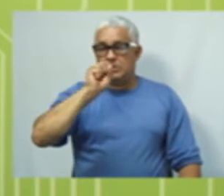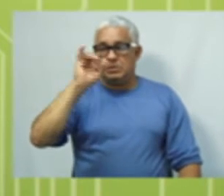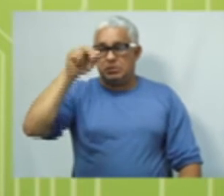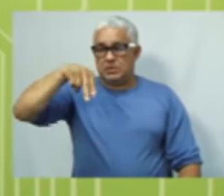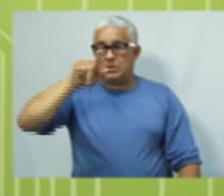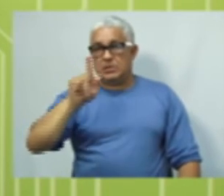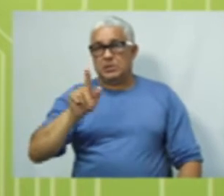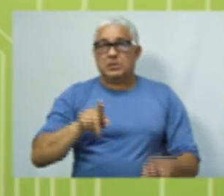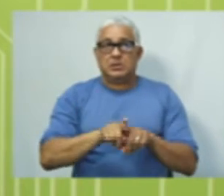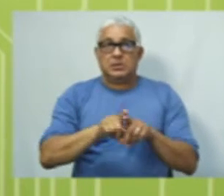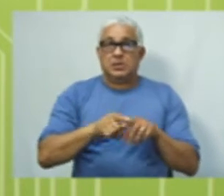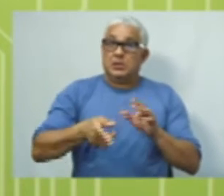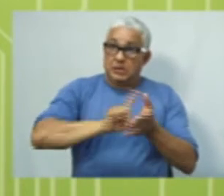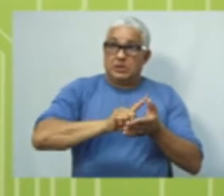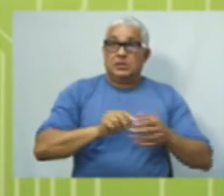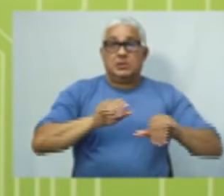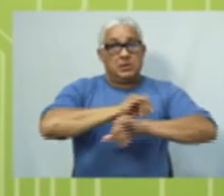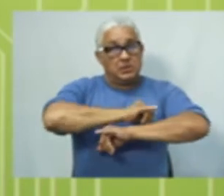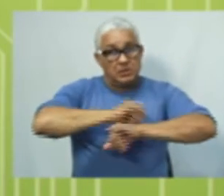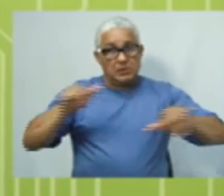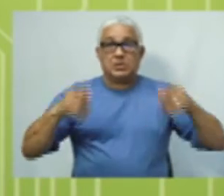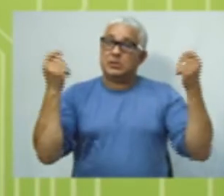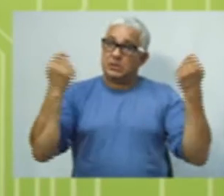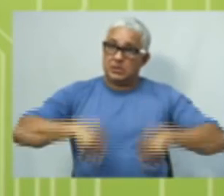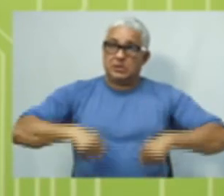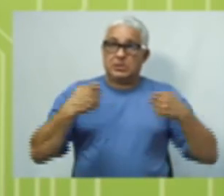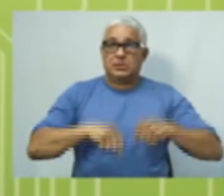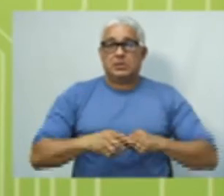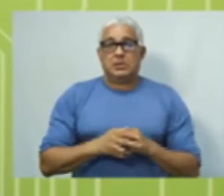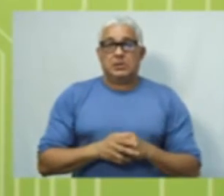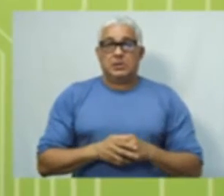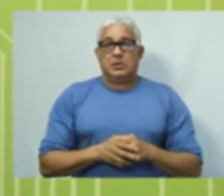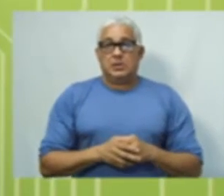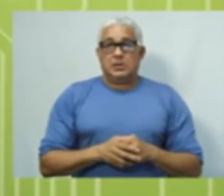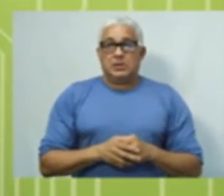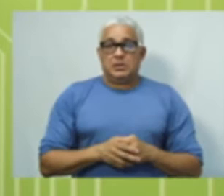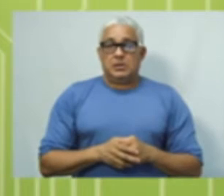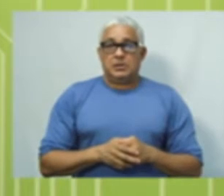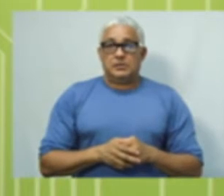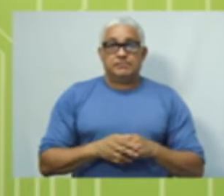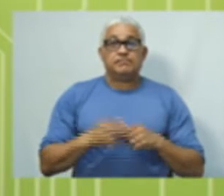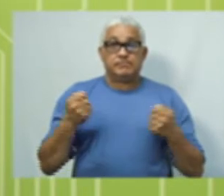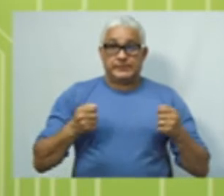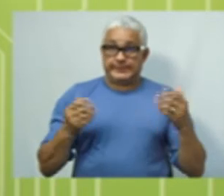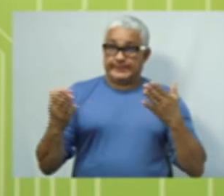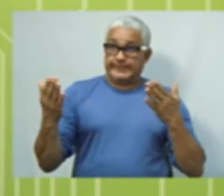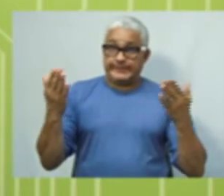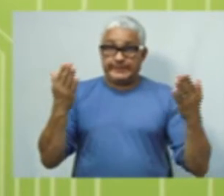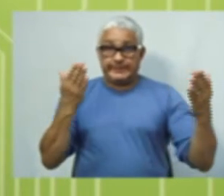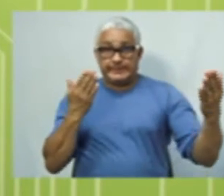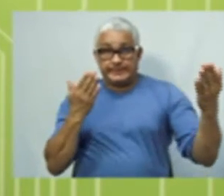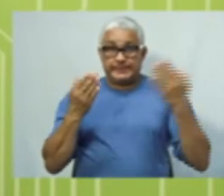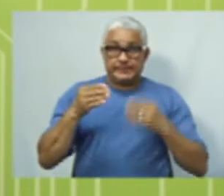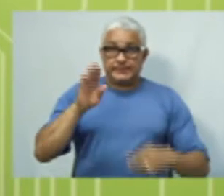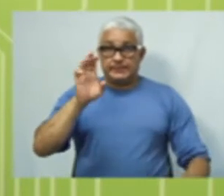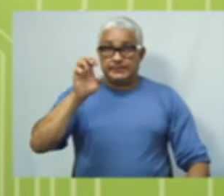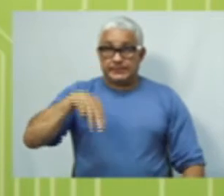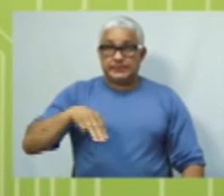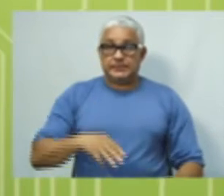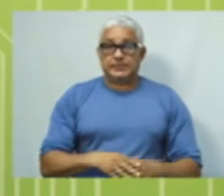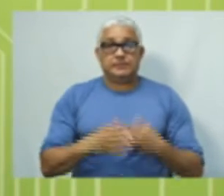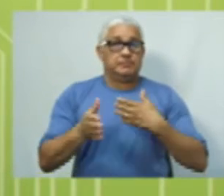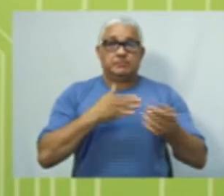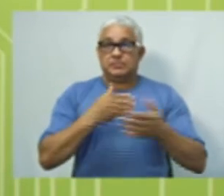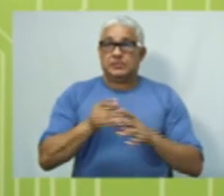antes nós colocamos para vocês a necessidade de ser bem analisado, né, para não sair ali